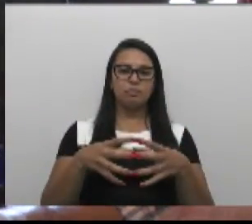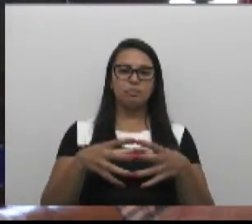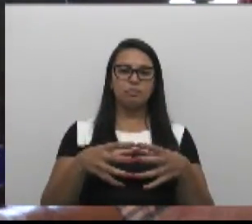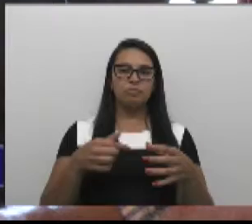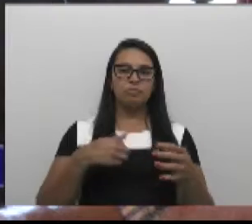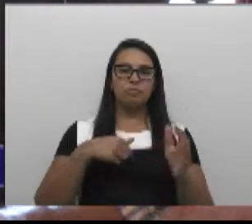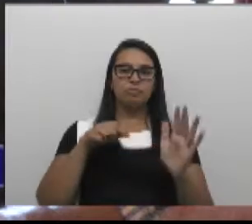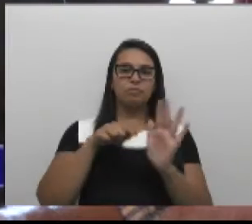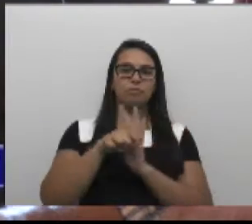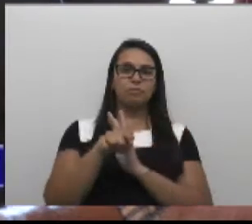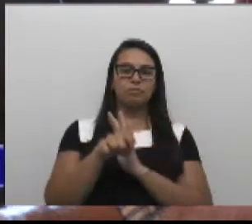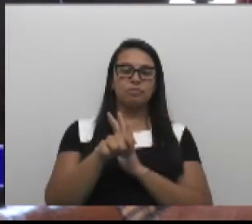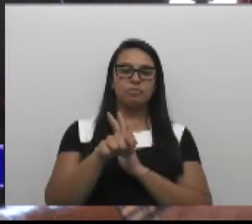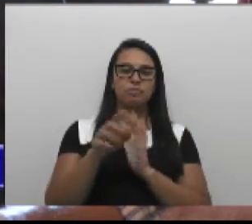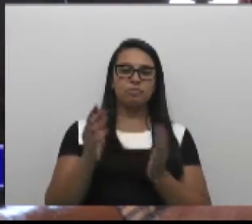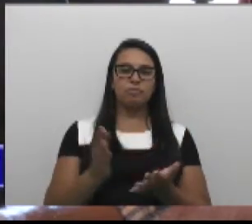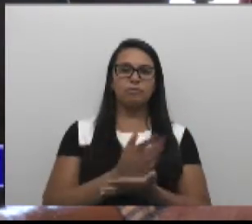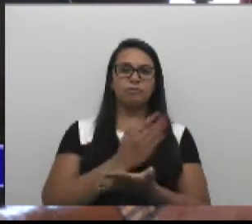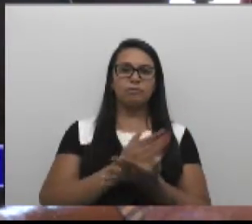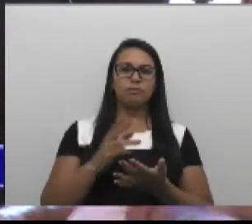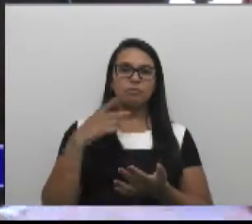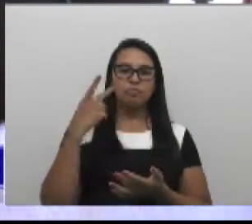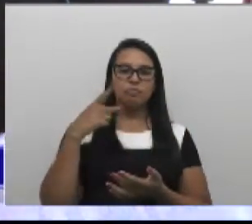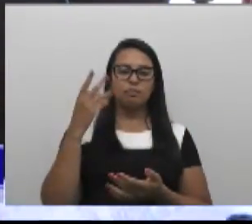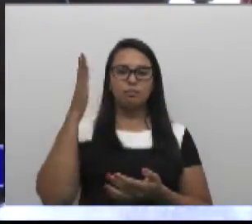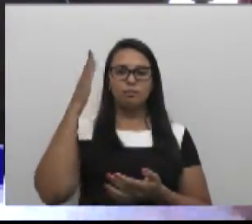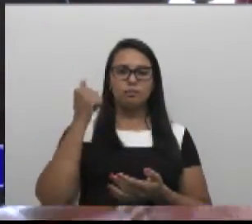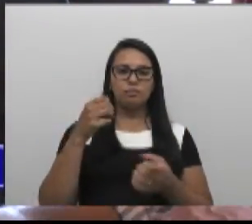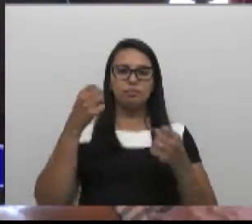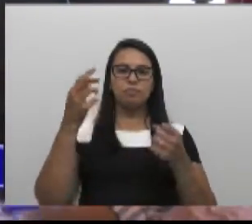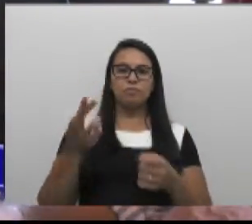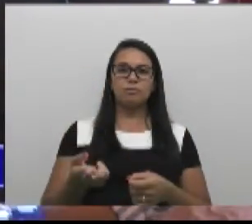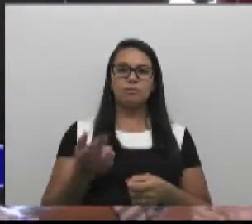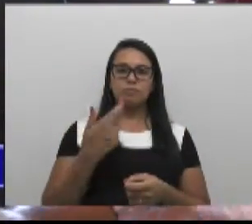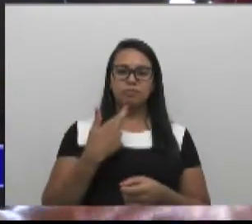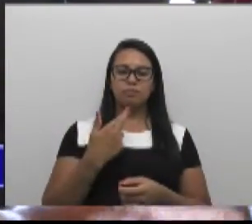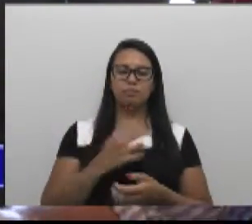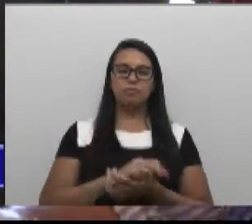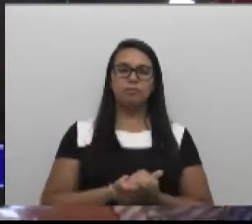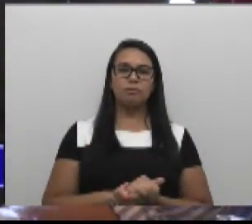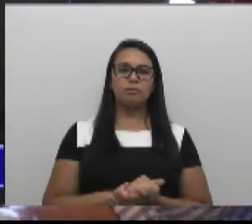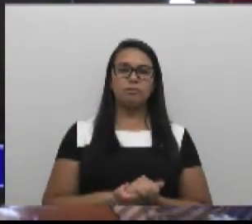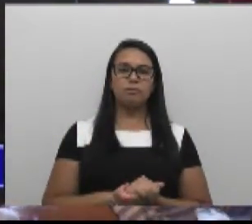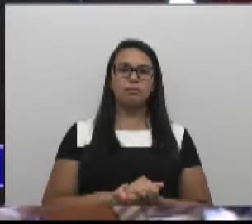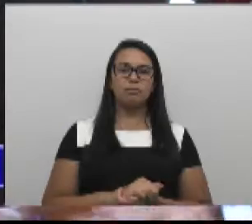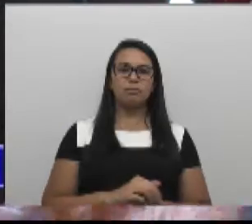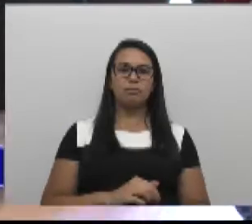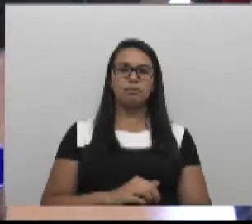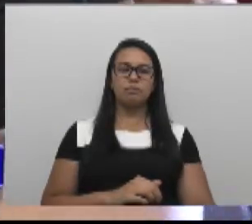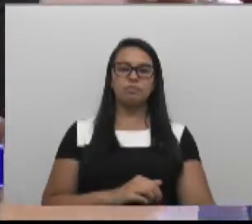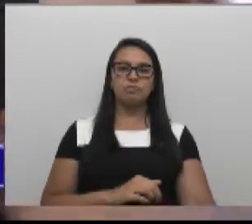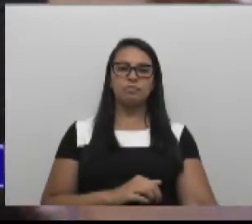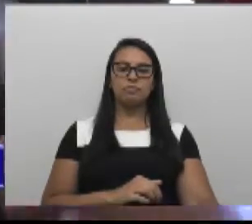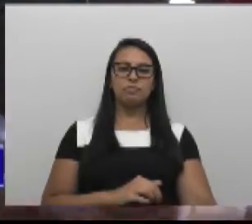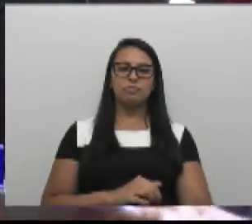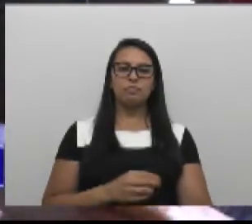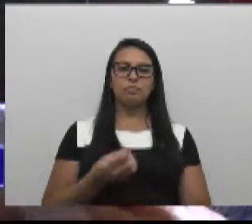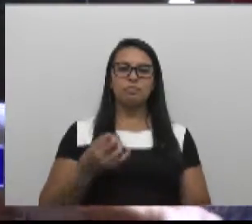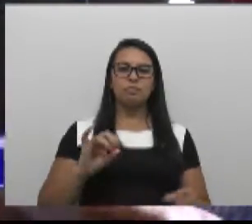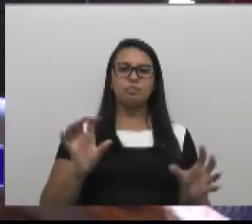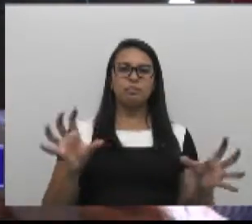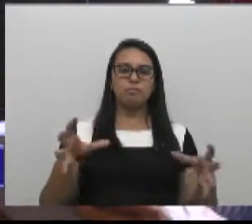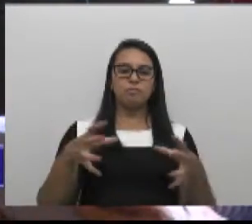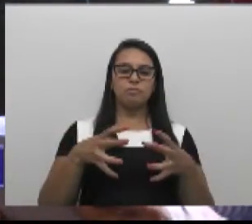algum vereador, de repente que saiba me esclarecer, se essa comissão aqui é uma comissão